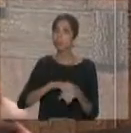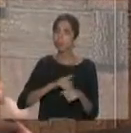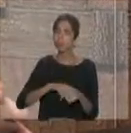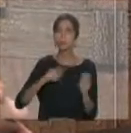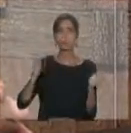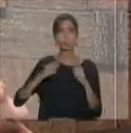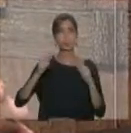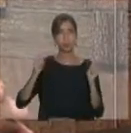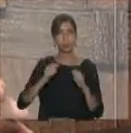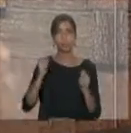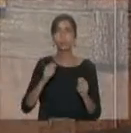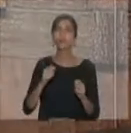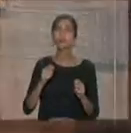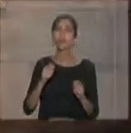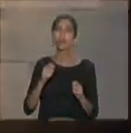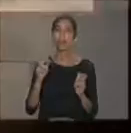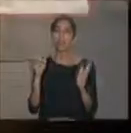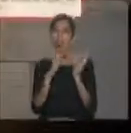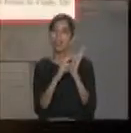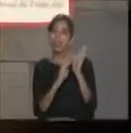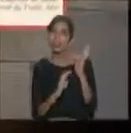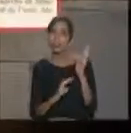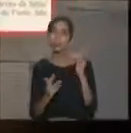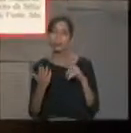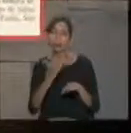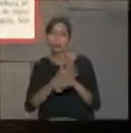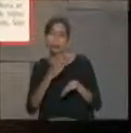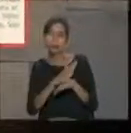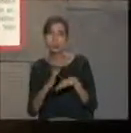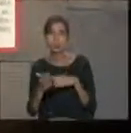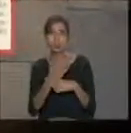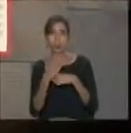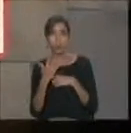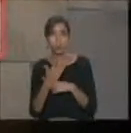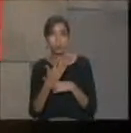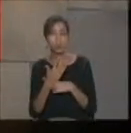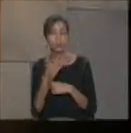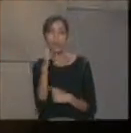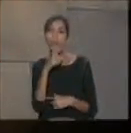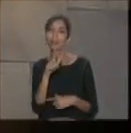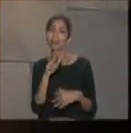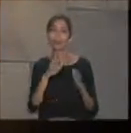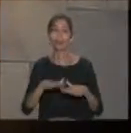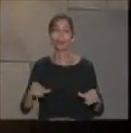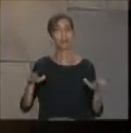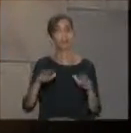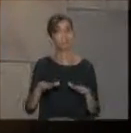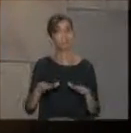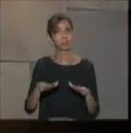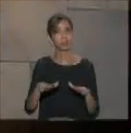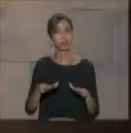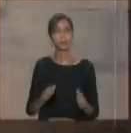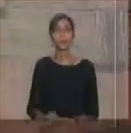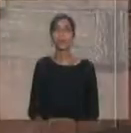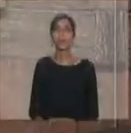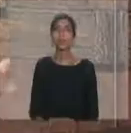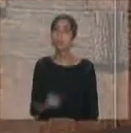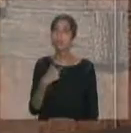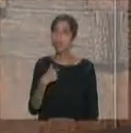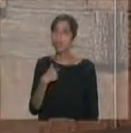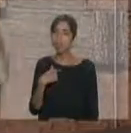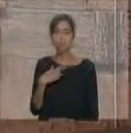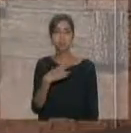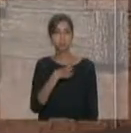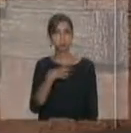me. Aquela redação me treinou para ir ganhar o mundo. Eu saí